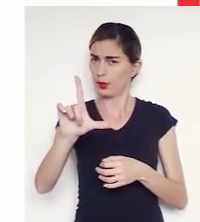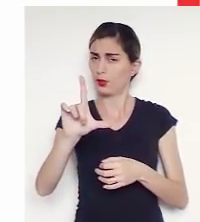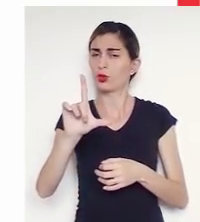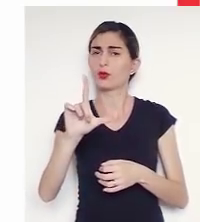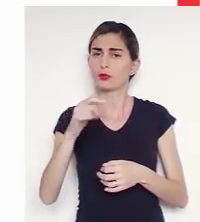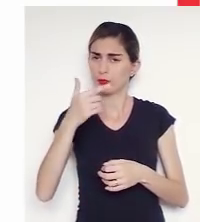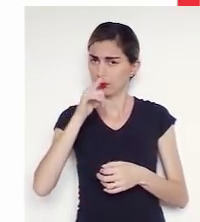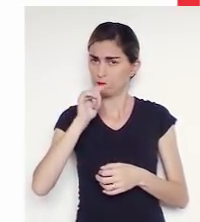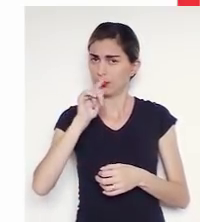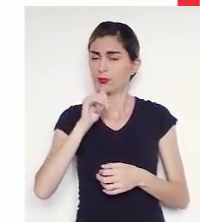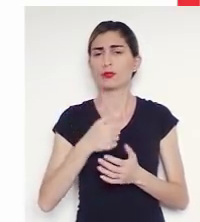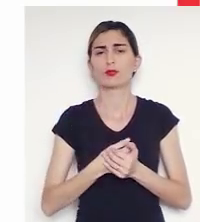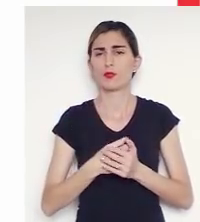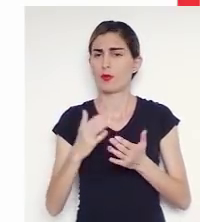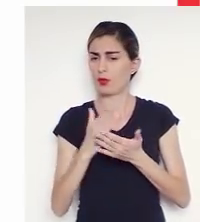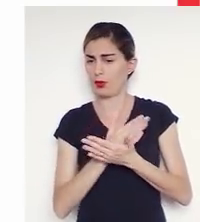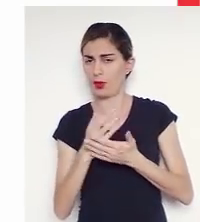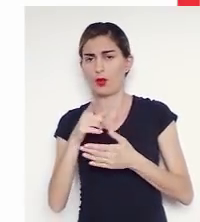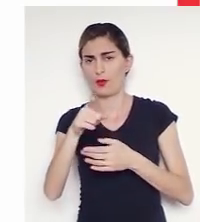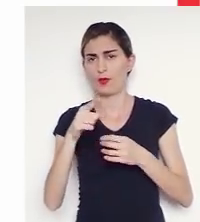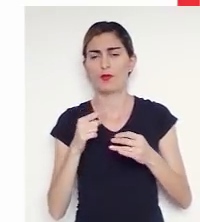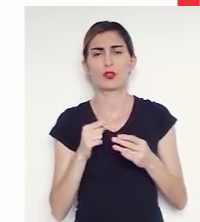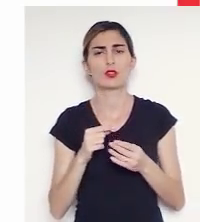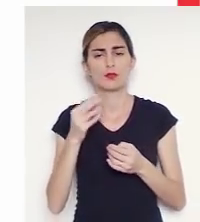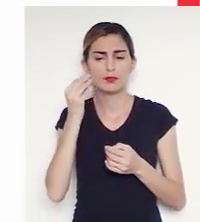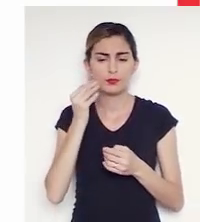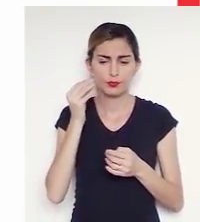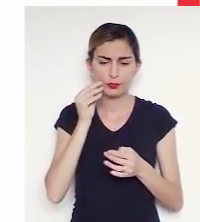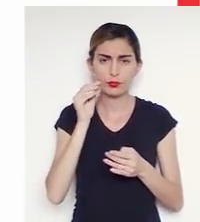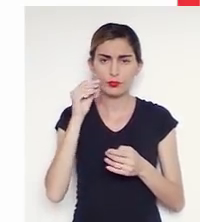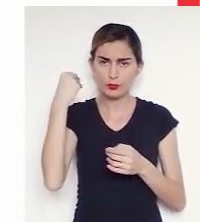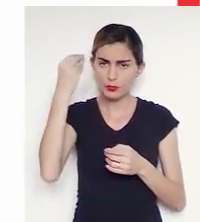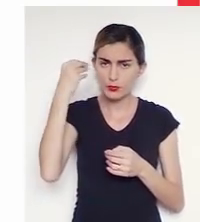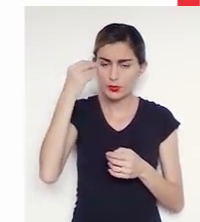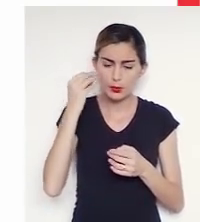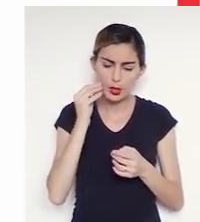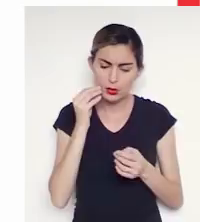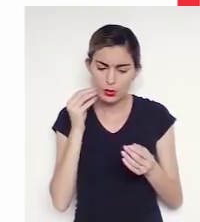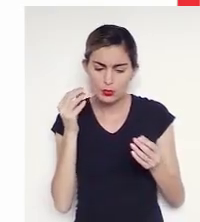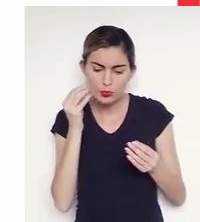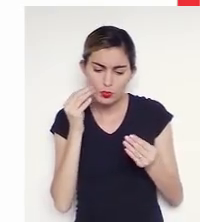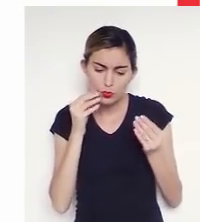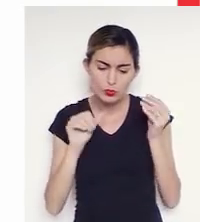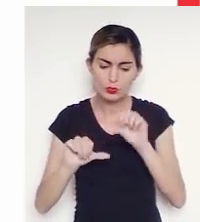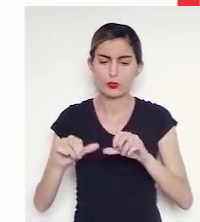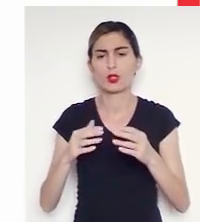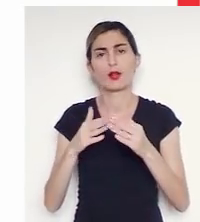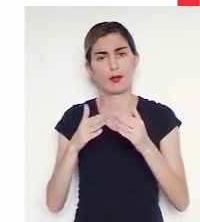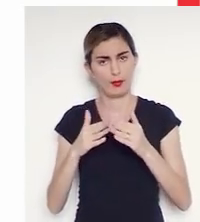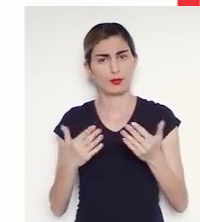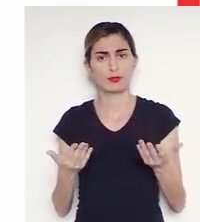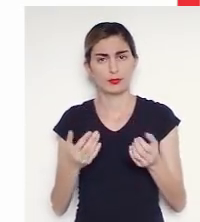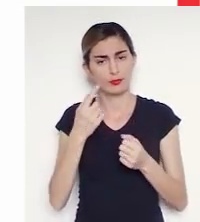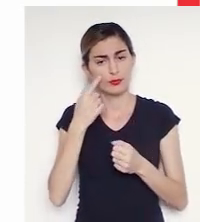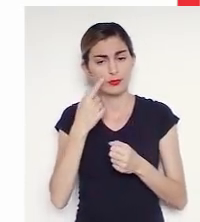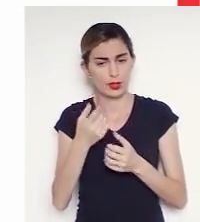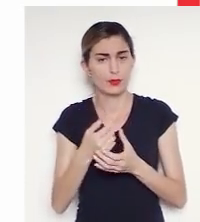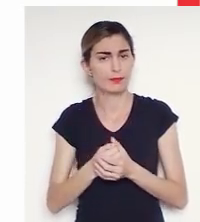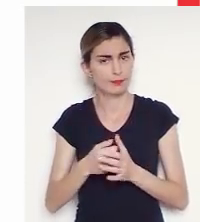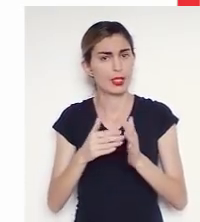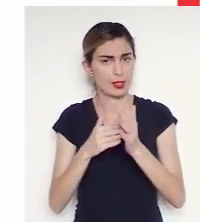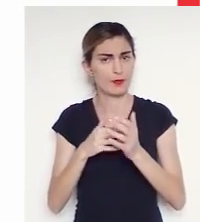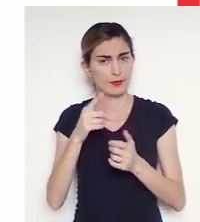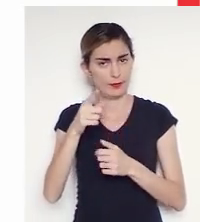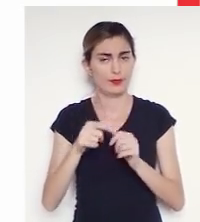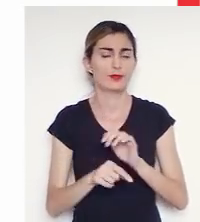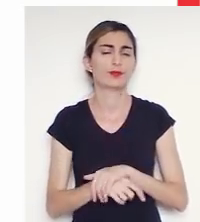litro de água. Talvez você tope fazer essa experiência aí. Quem sabe? Vamos lá? Fica aí como